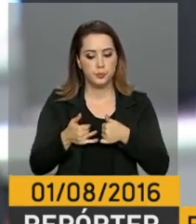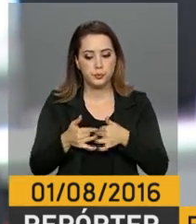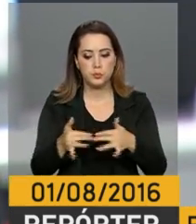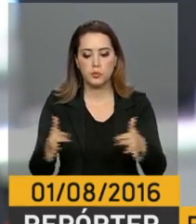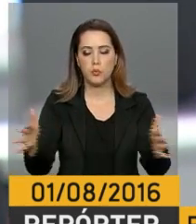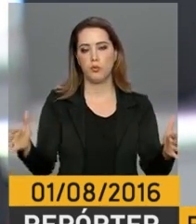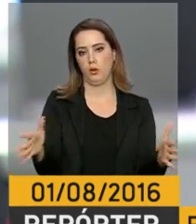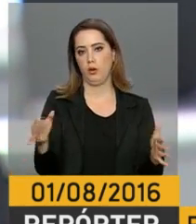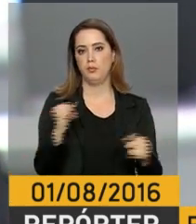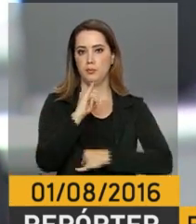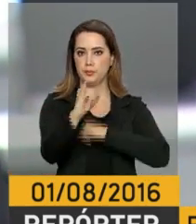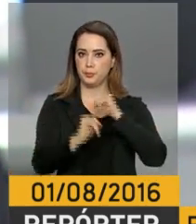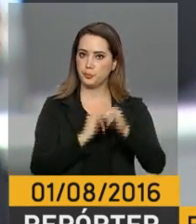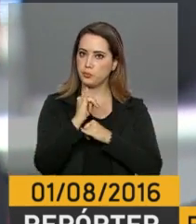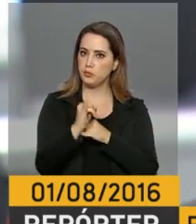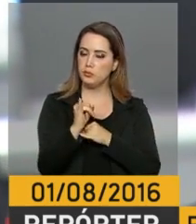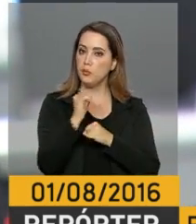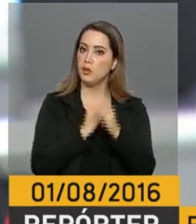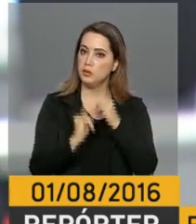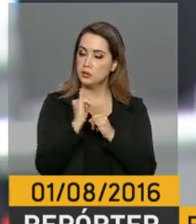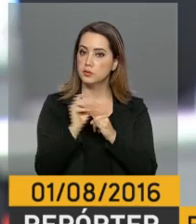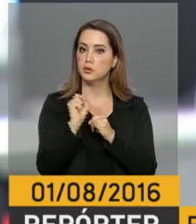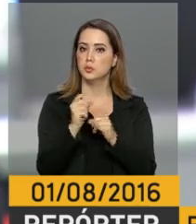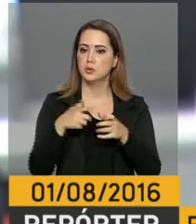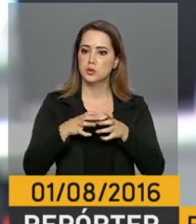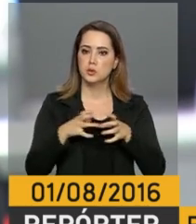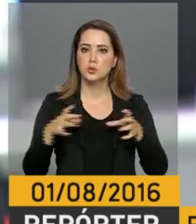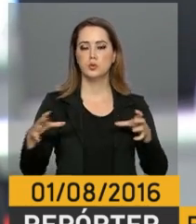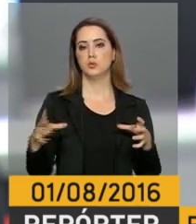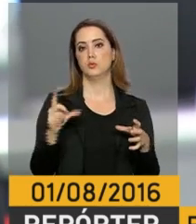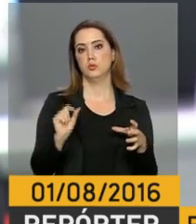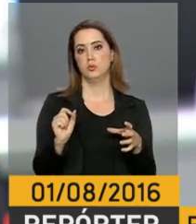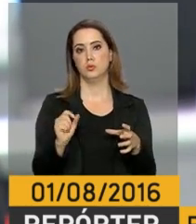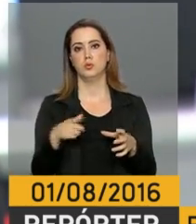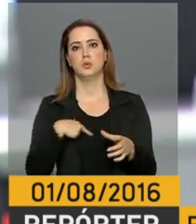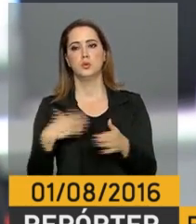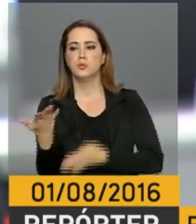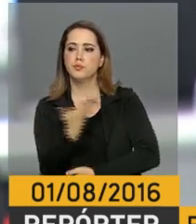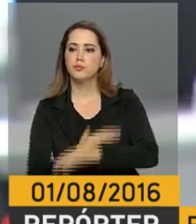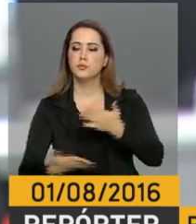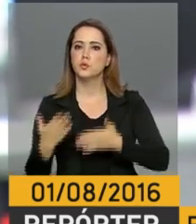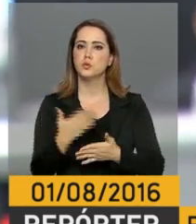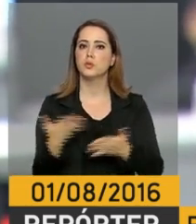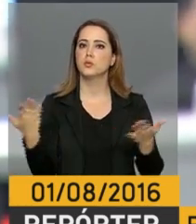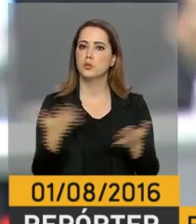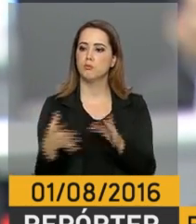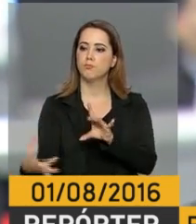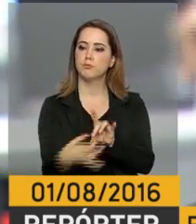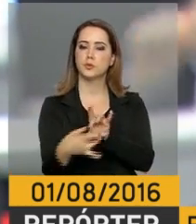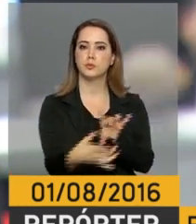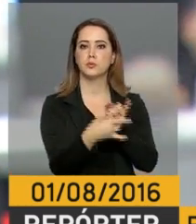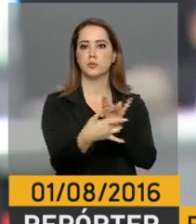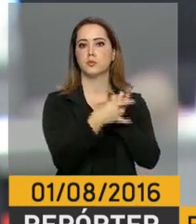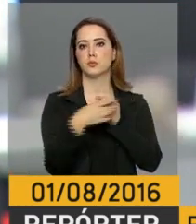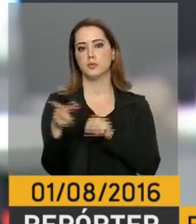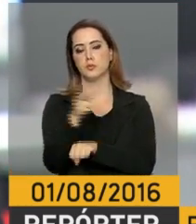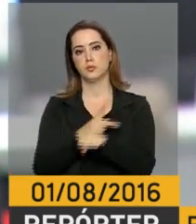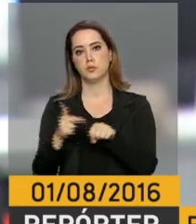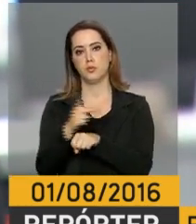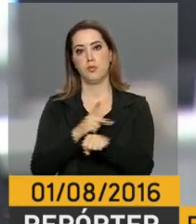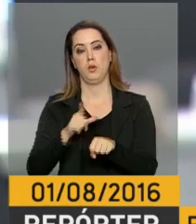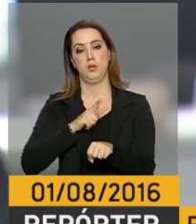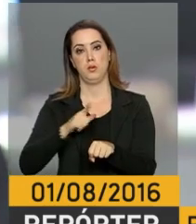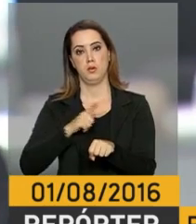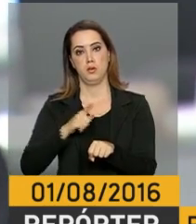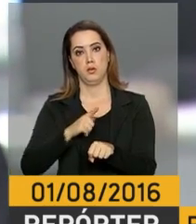de informações, uma ampliação de banco de dados, uma ampliação de cruzamento desses dados, como software